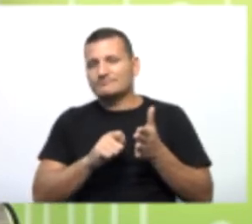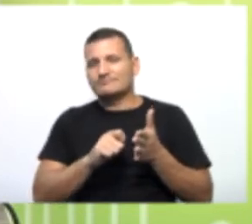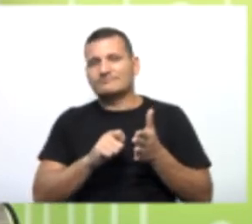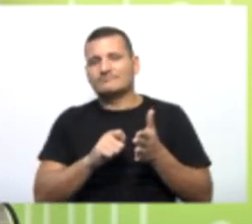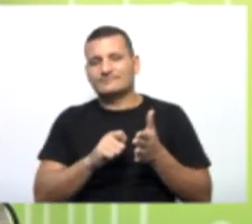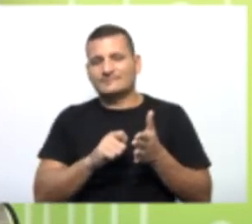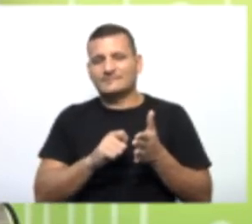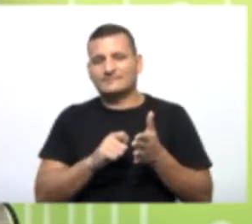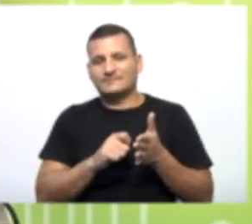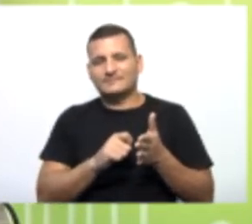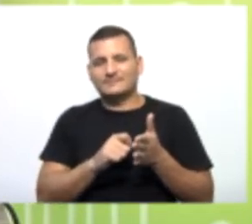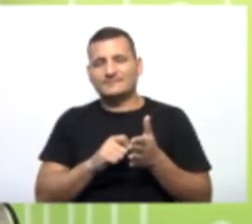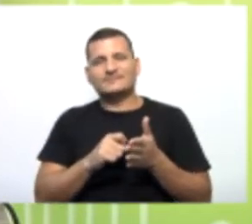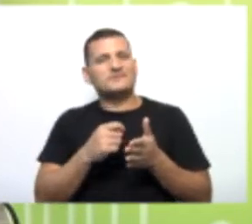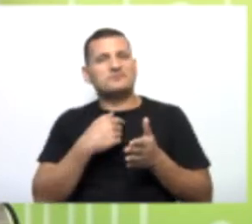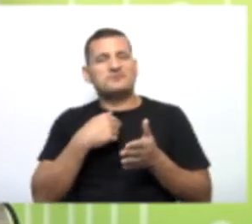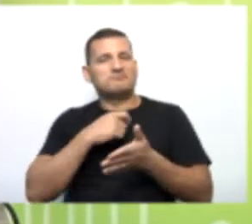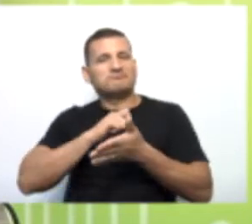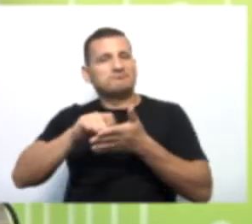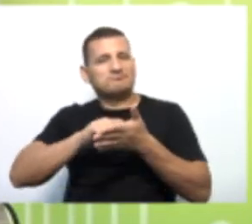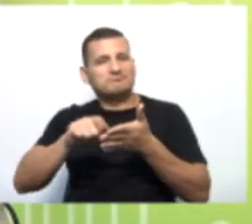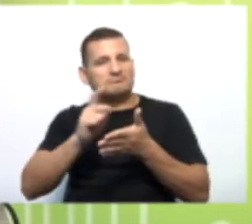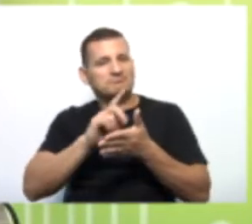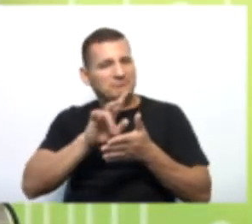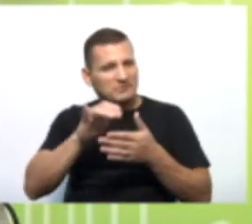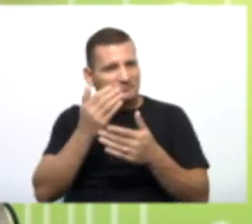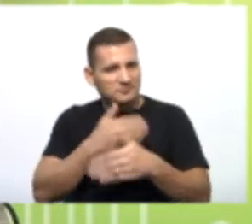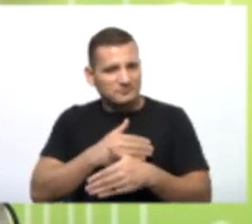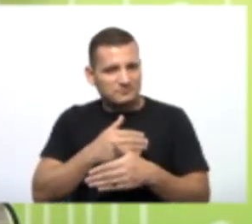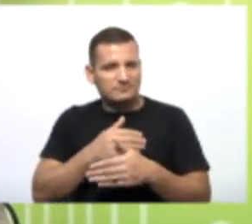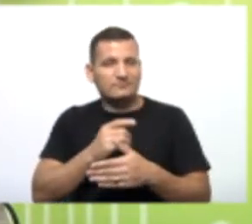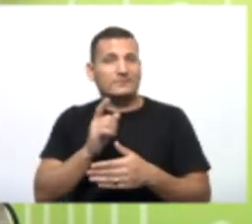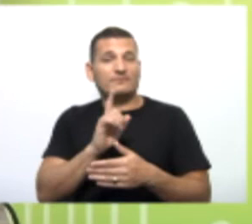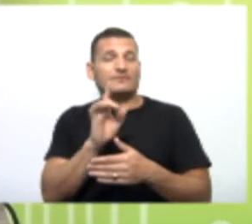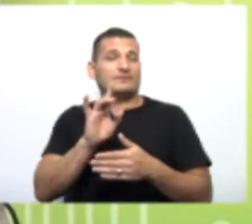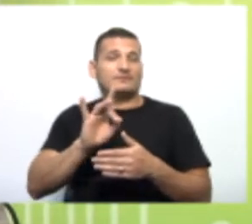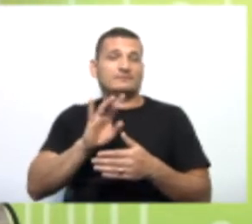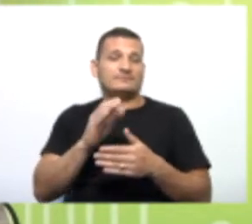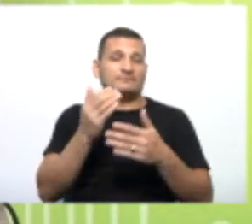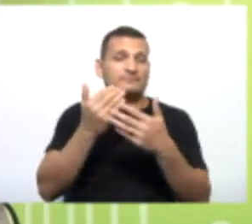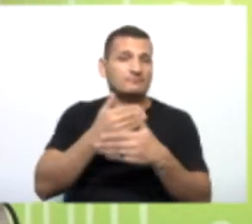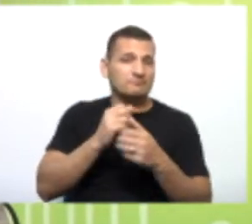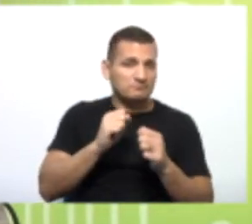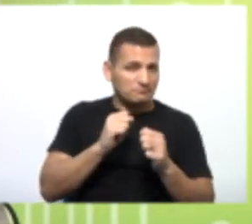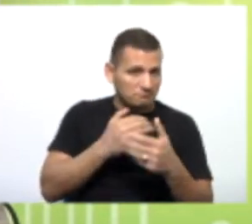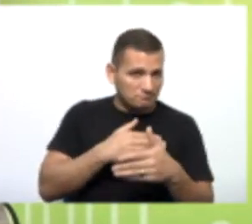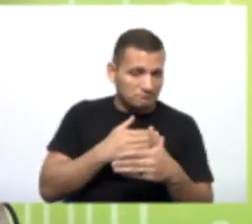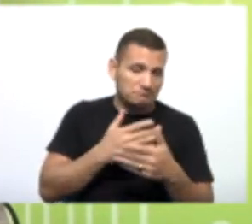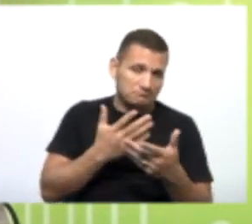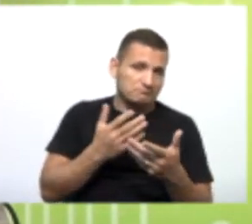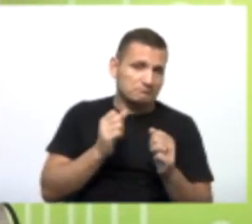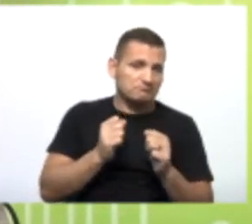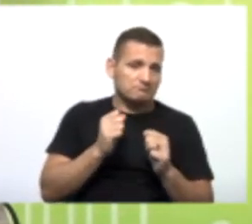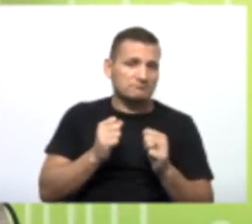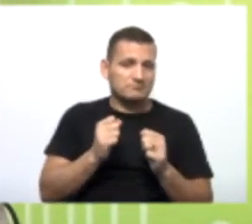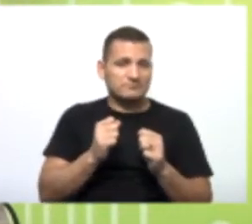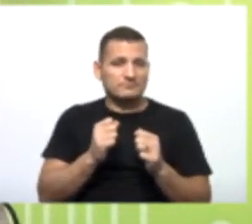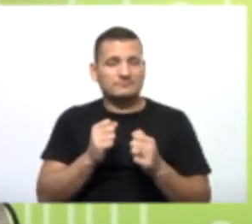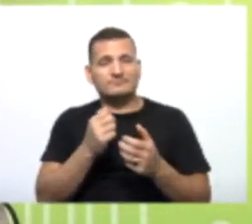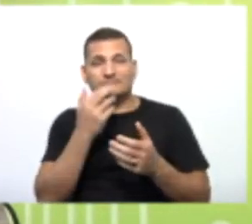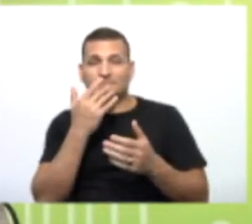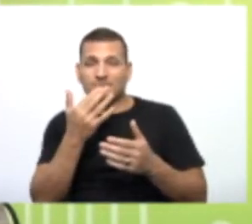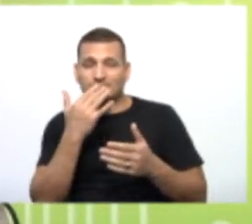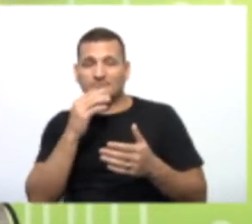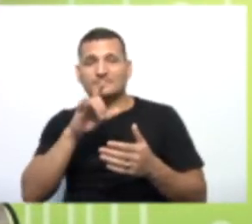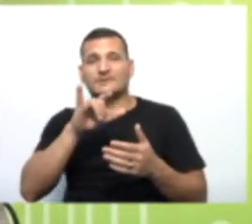aí, comentou. Vixe, professor, não anotei não, porque vai cair na prova. Não, não é só cair na prova, né? Pode cair na prova? Pode cair na prova. As coresinhas